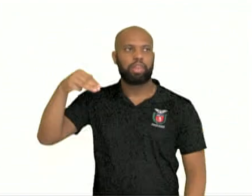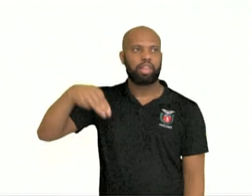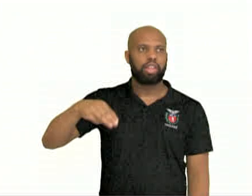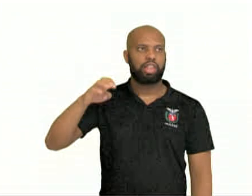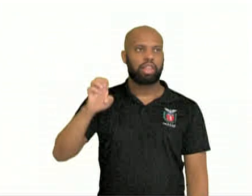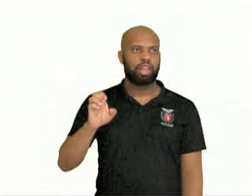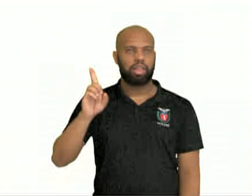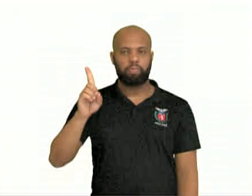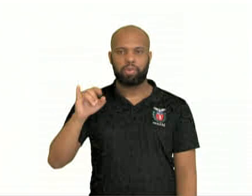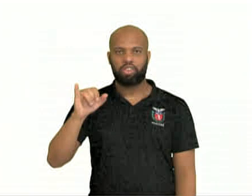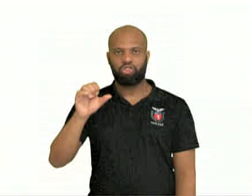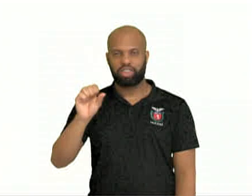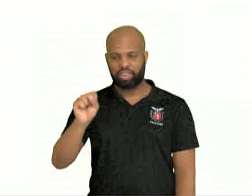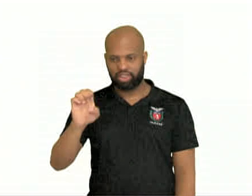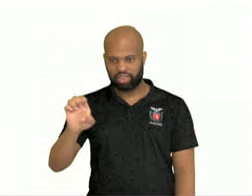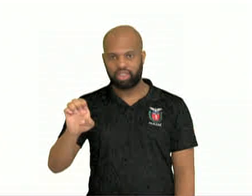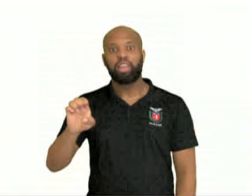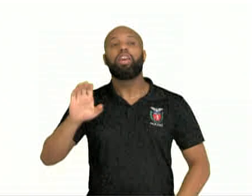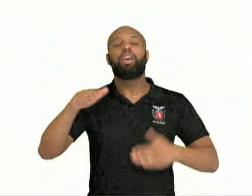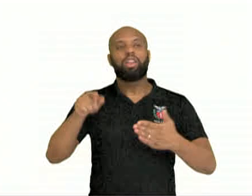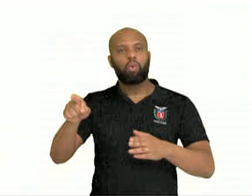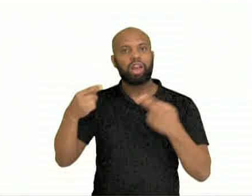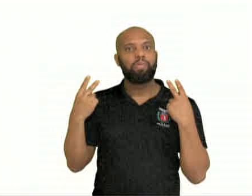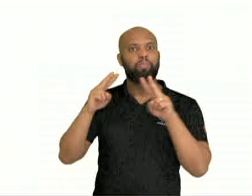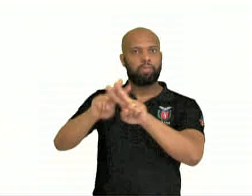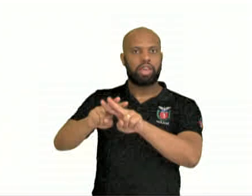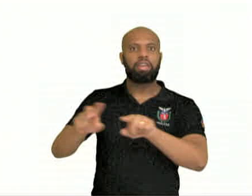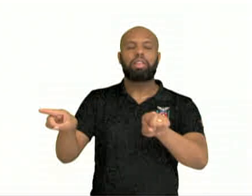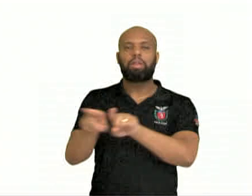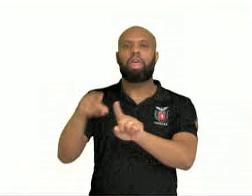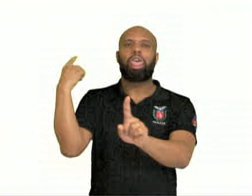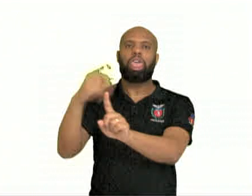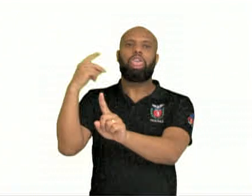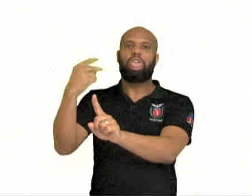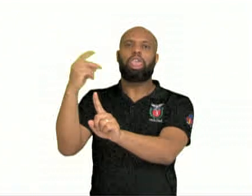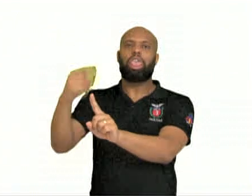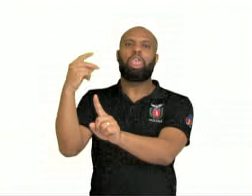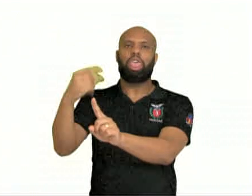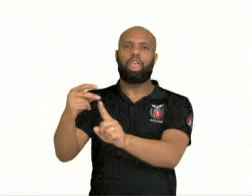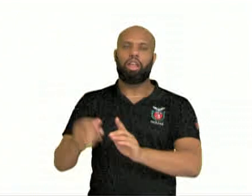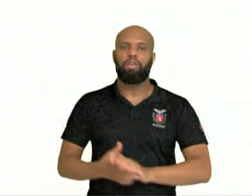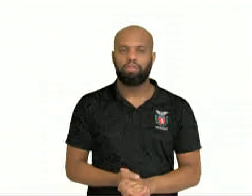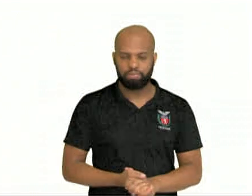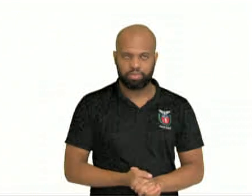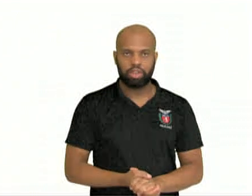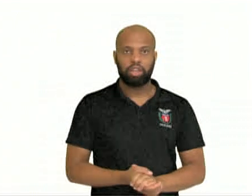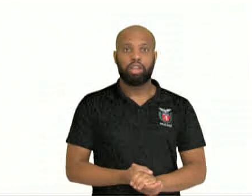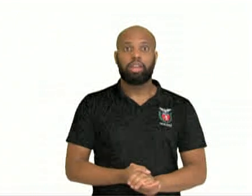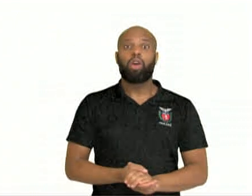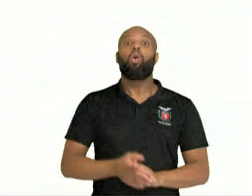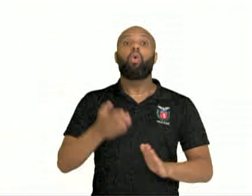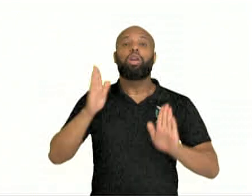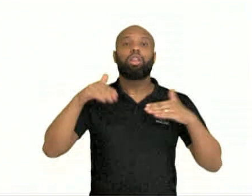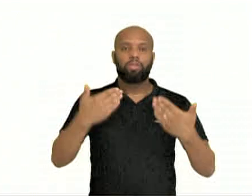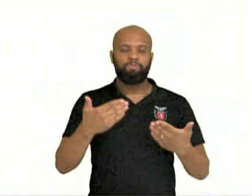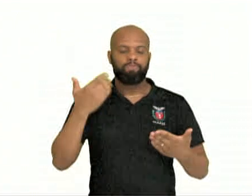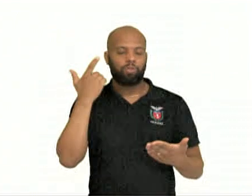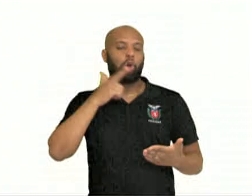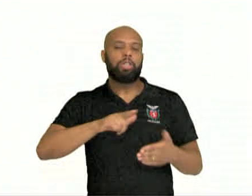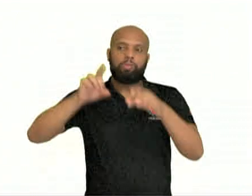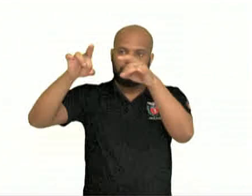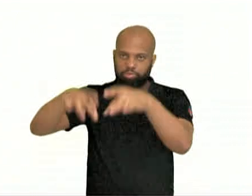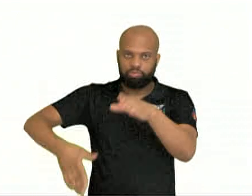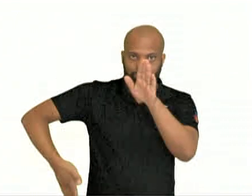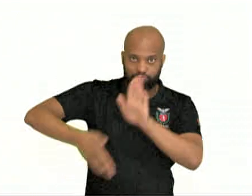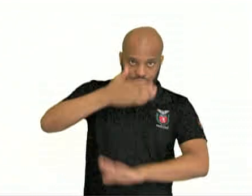na imagem. Foi preso e torturado. Após a sua saída da